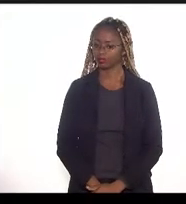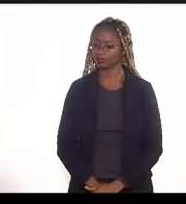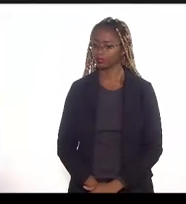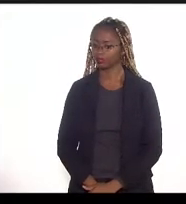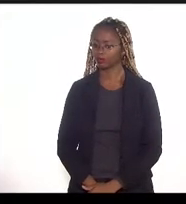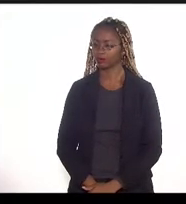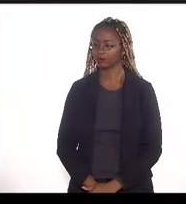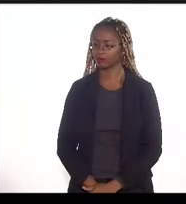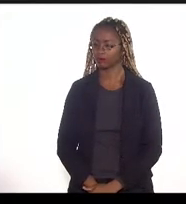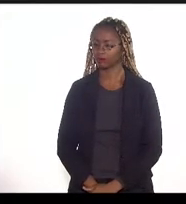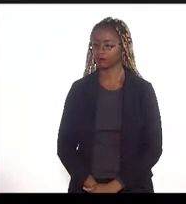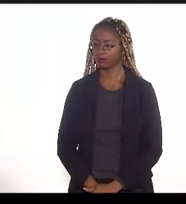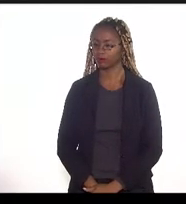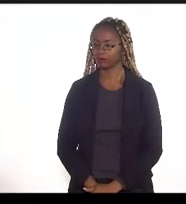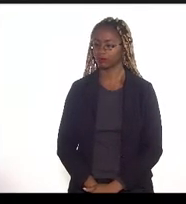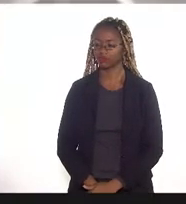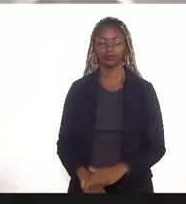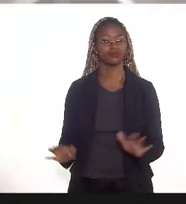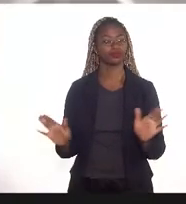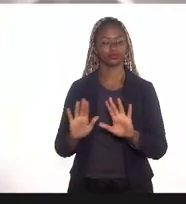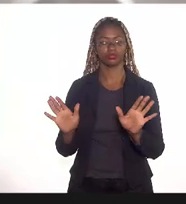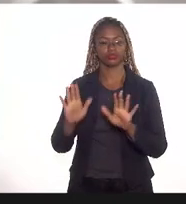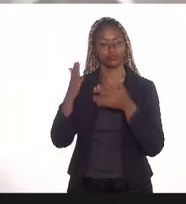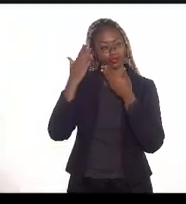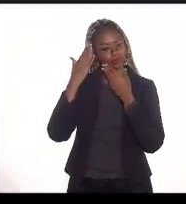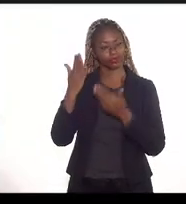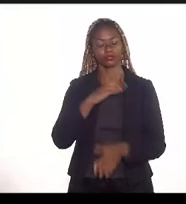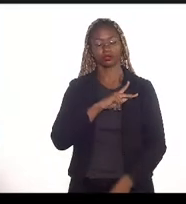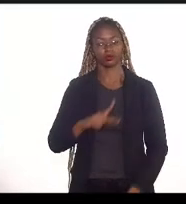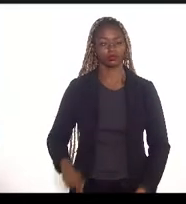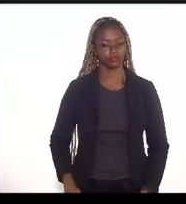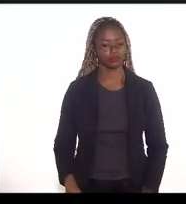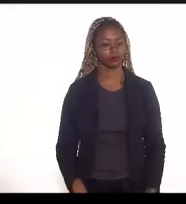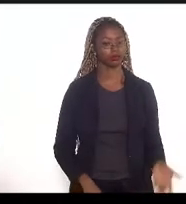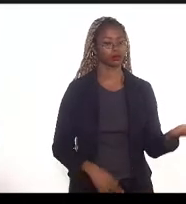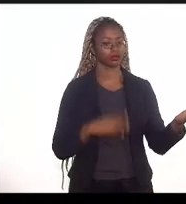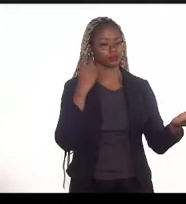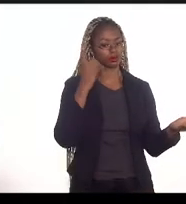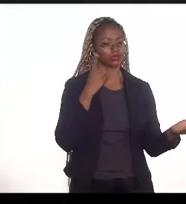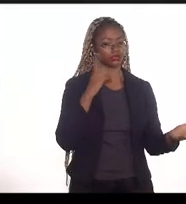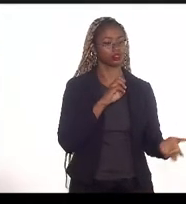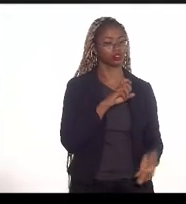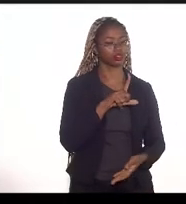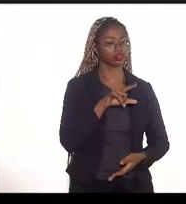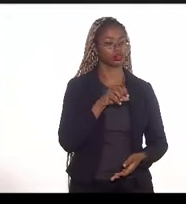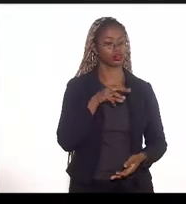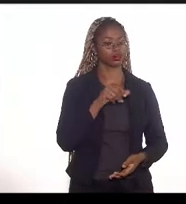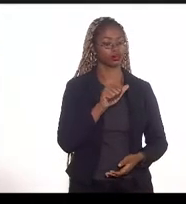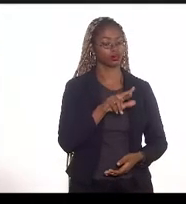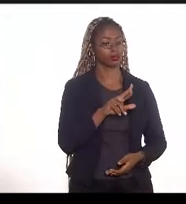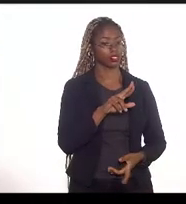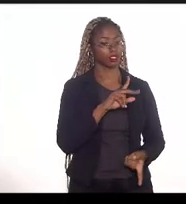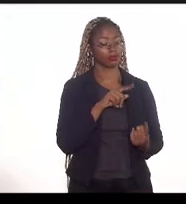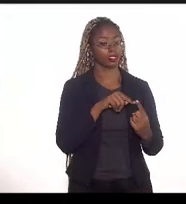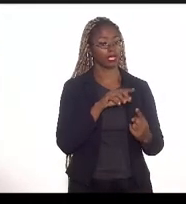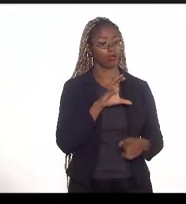Não tem. Não, presidente, obrigado. Ao deputado Eliomar Coelho, em relação à